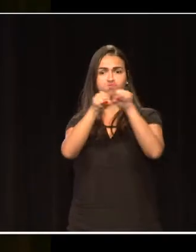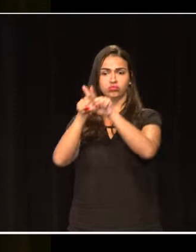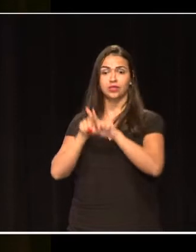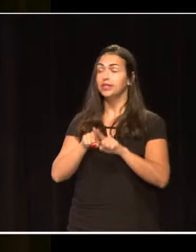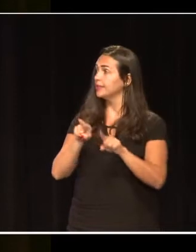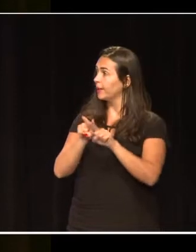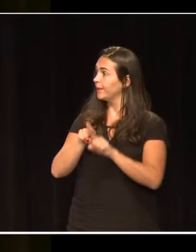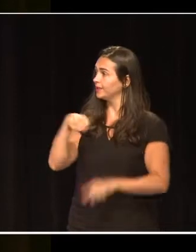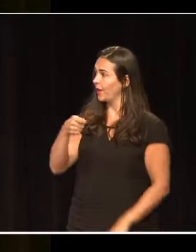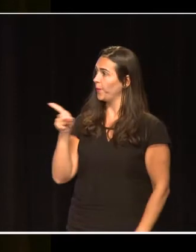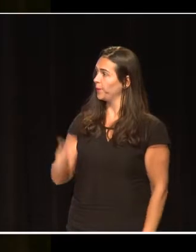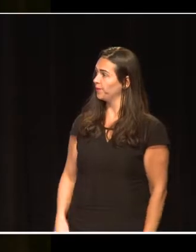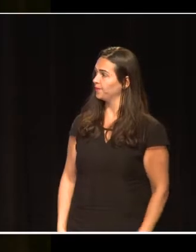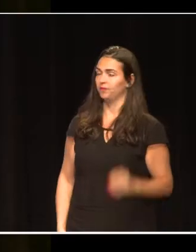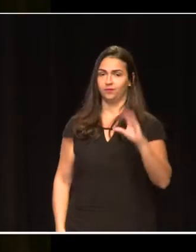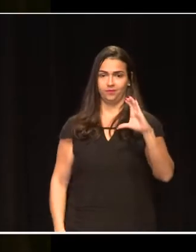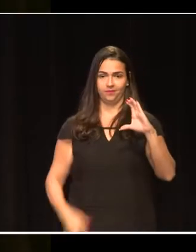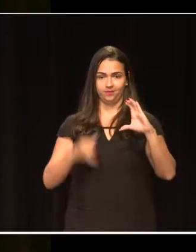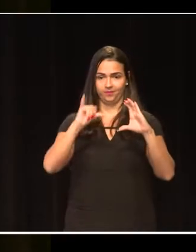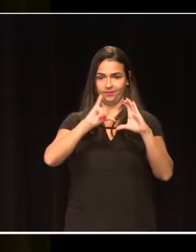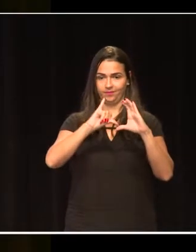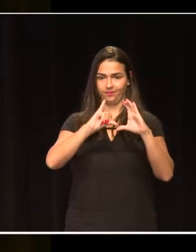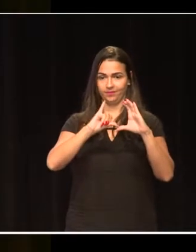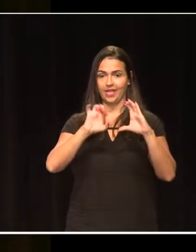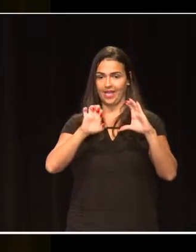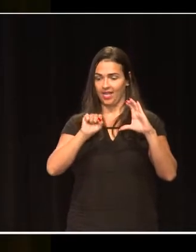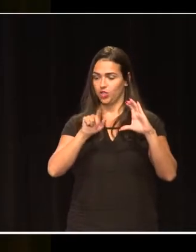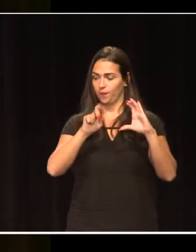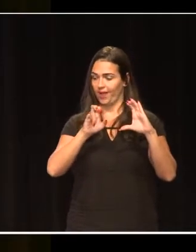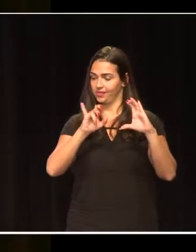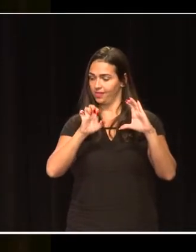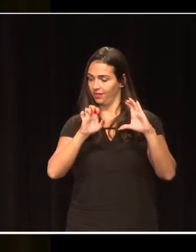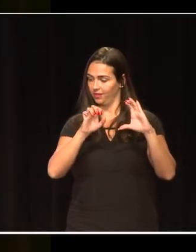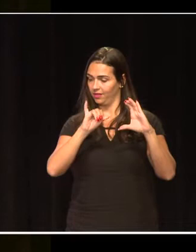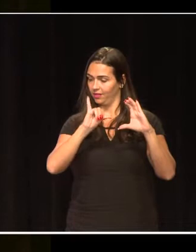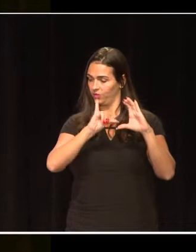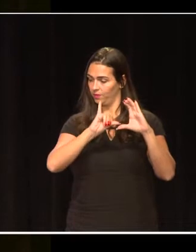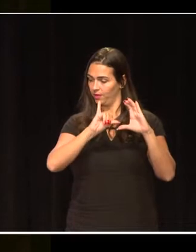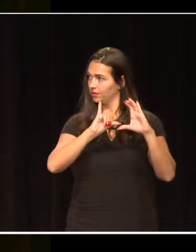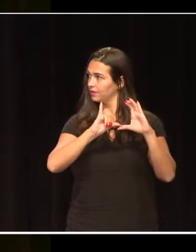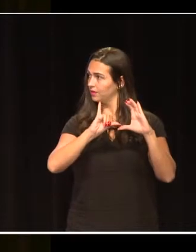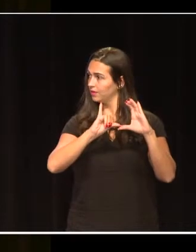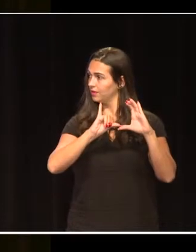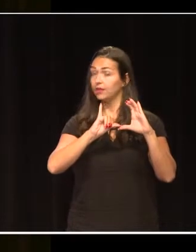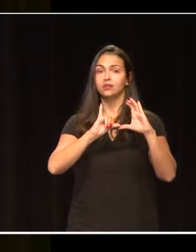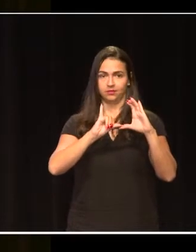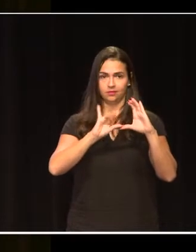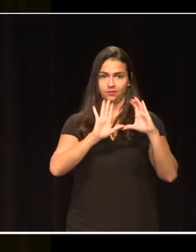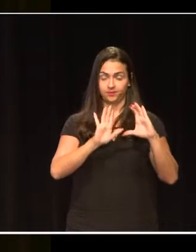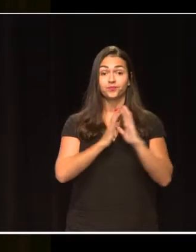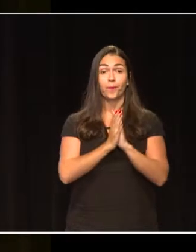quem não conhece. Esse daqui. E o SPES...